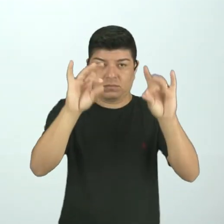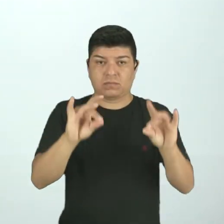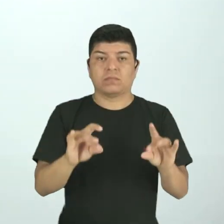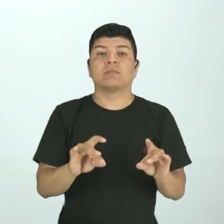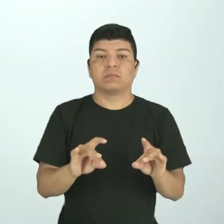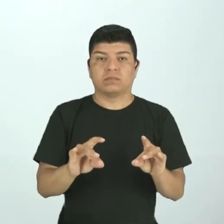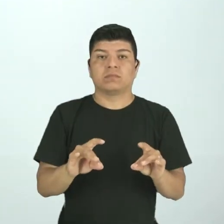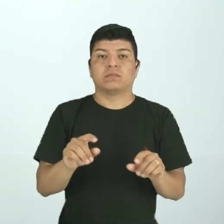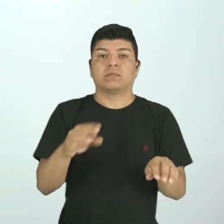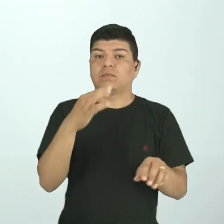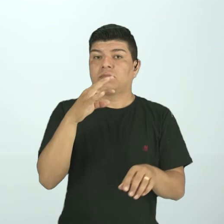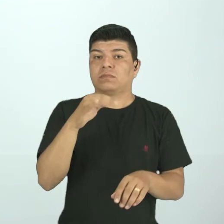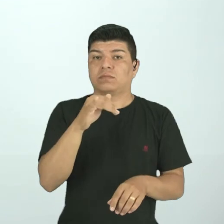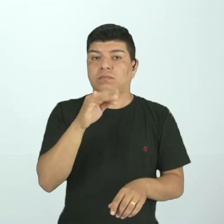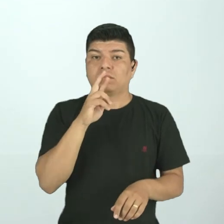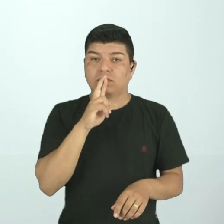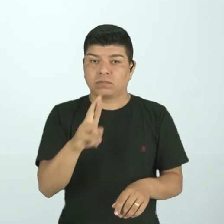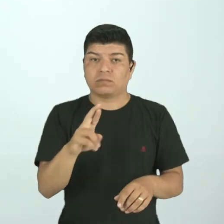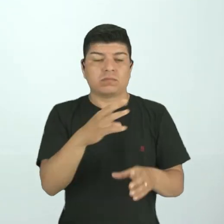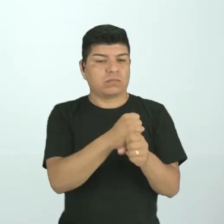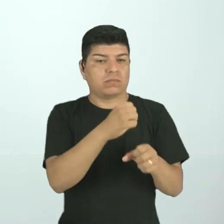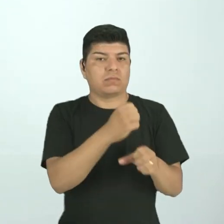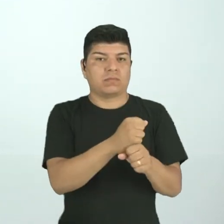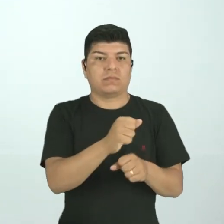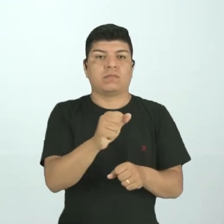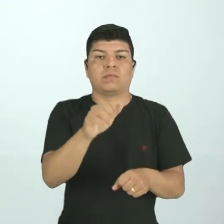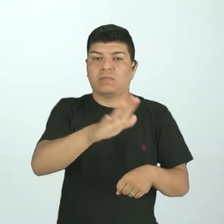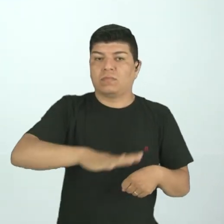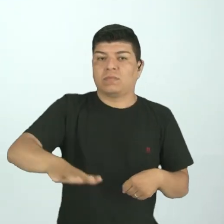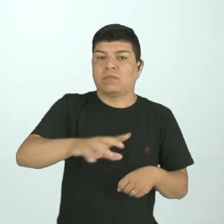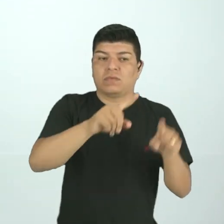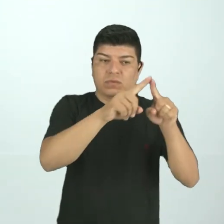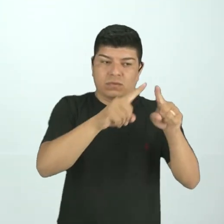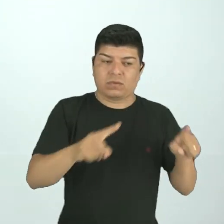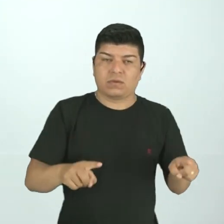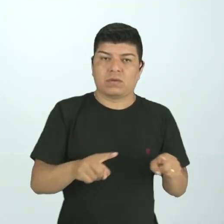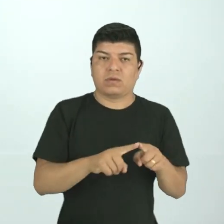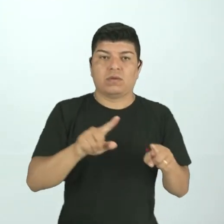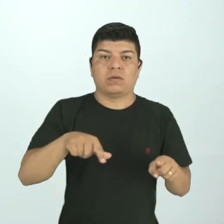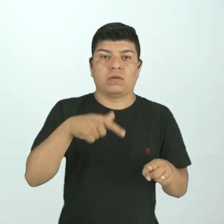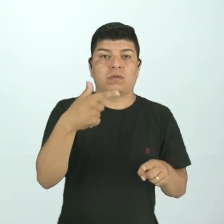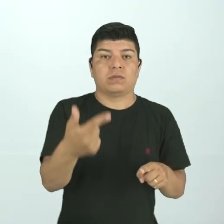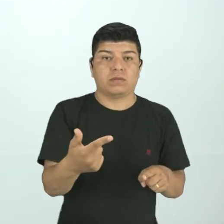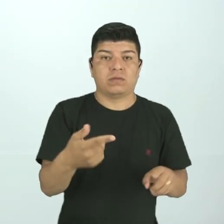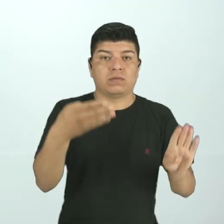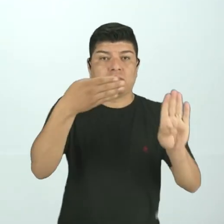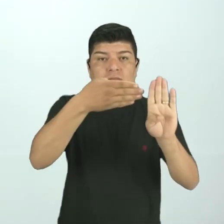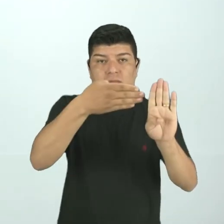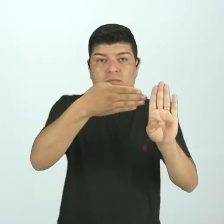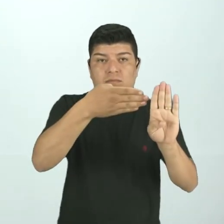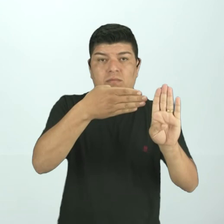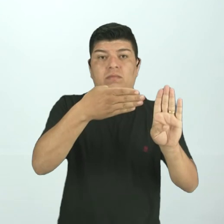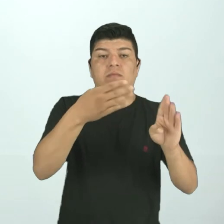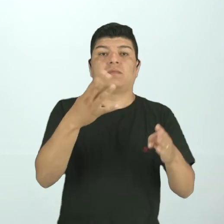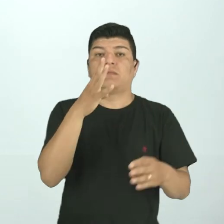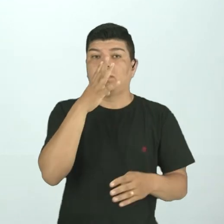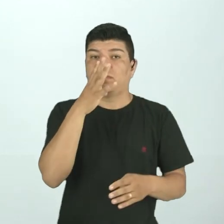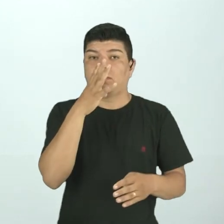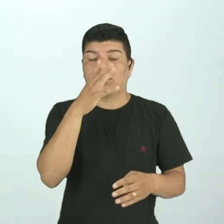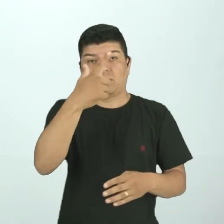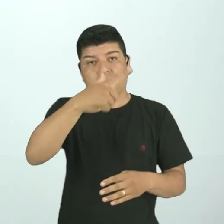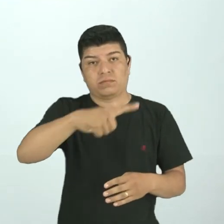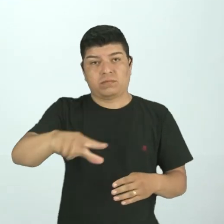polígonos, né? E a resolver o cálculo da área do triângulo. Depois compareça lá na plataforma, assista novamente essa